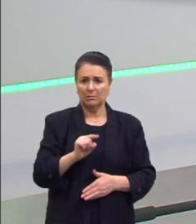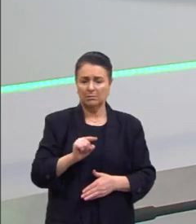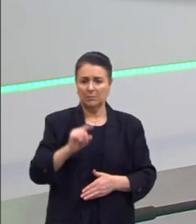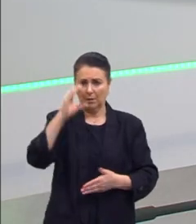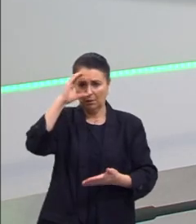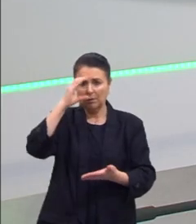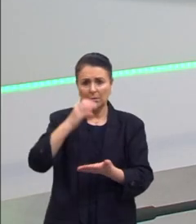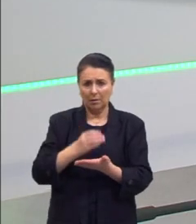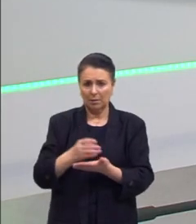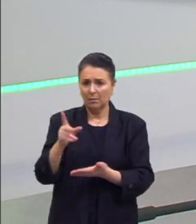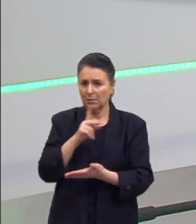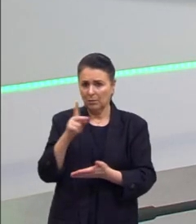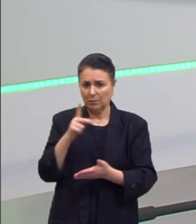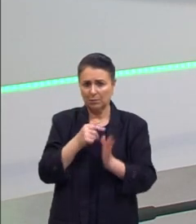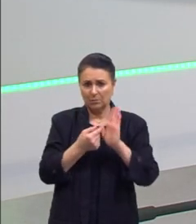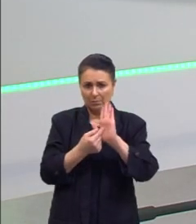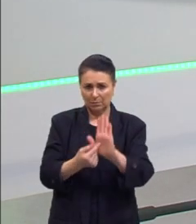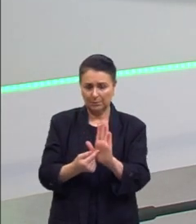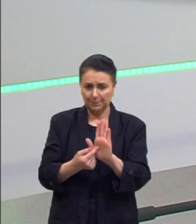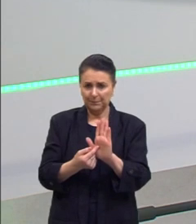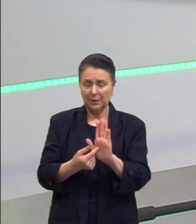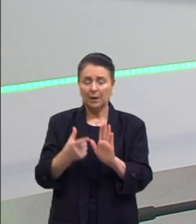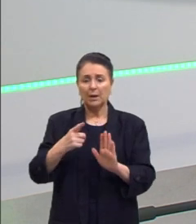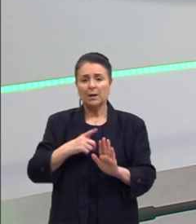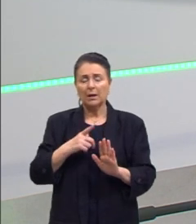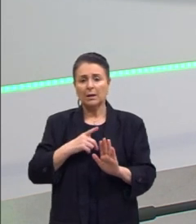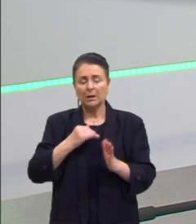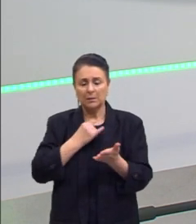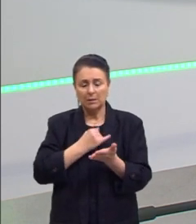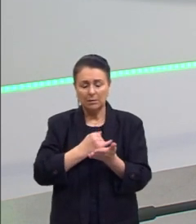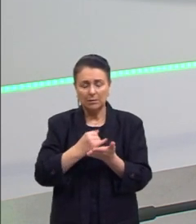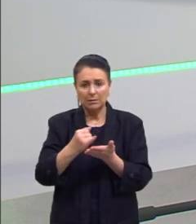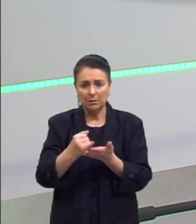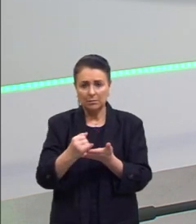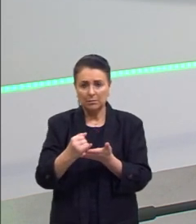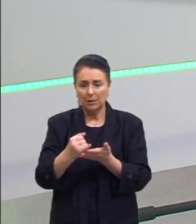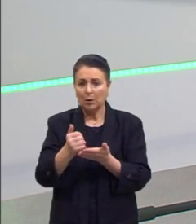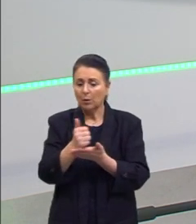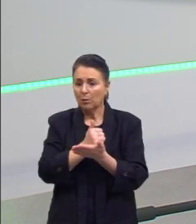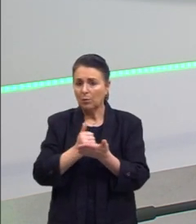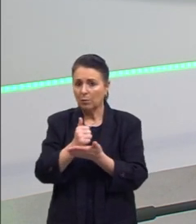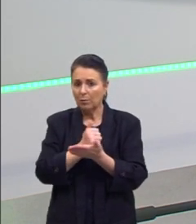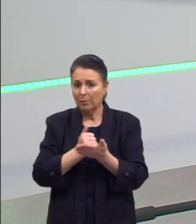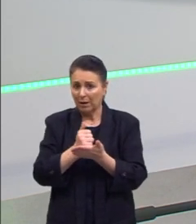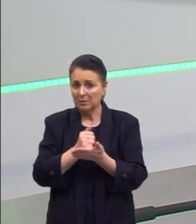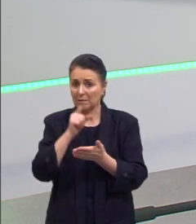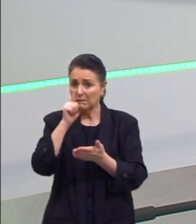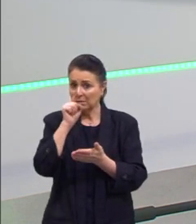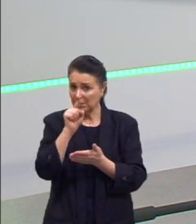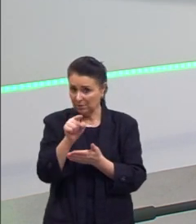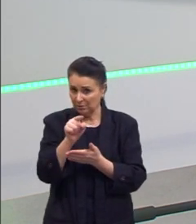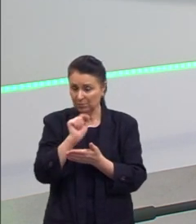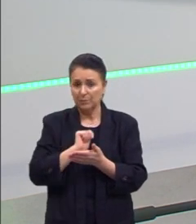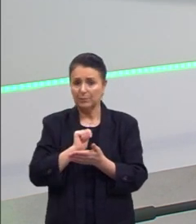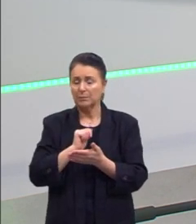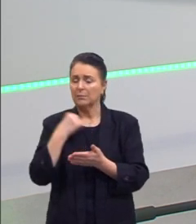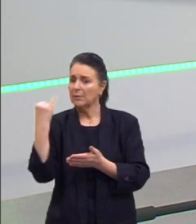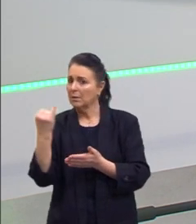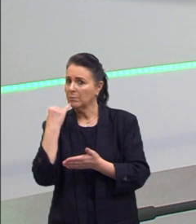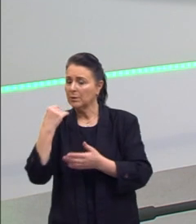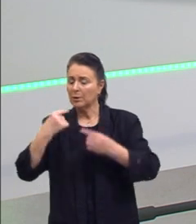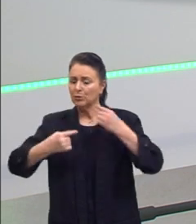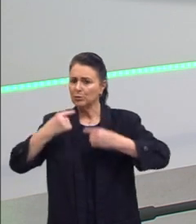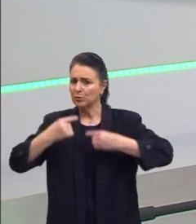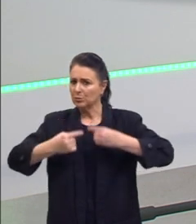que eu sinalizei. E aí termina essa introdução, então. Com base nesse viés, é fundamental discutir a